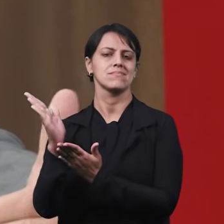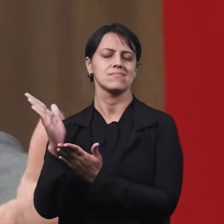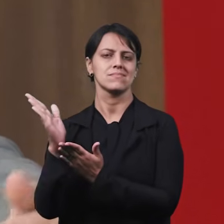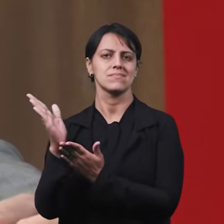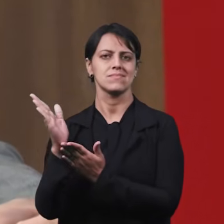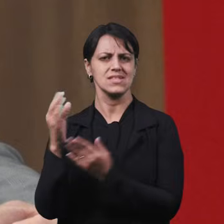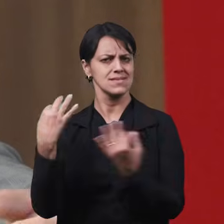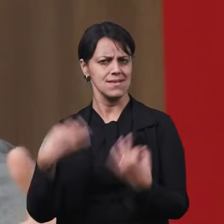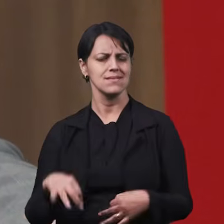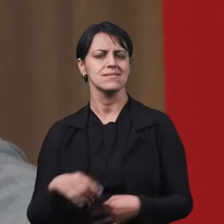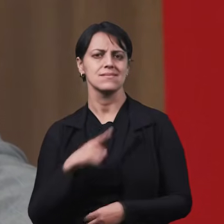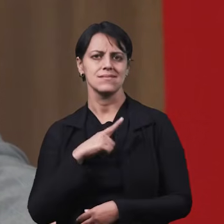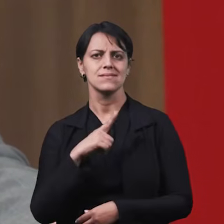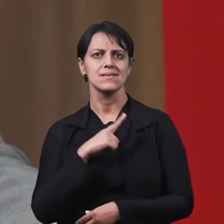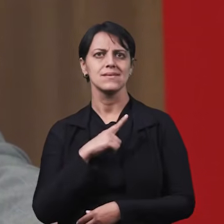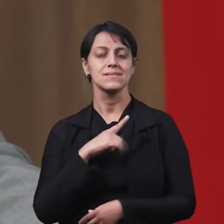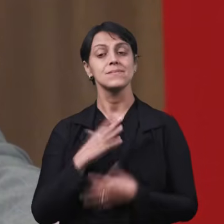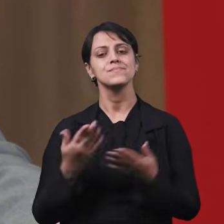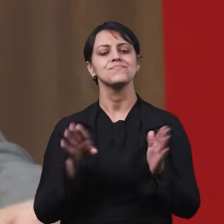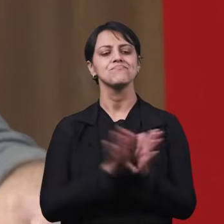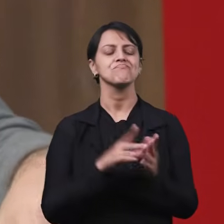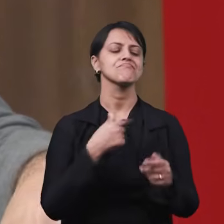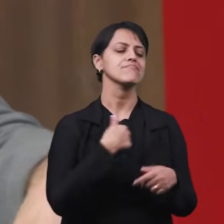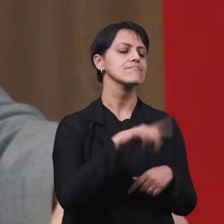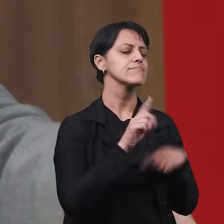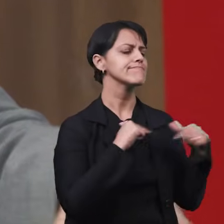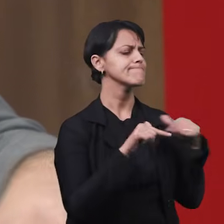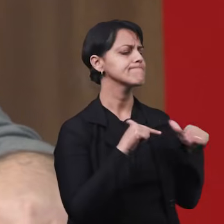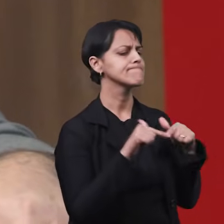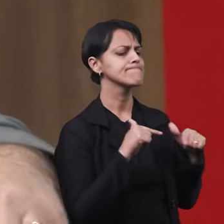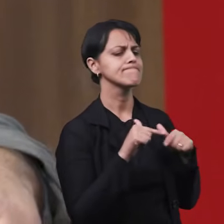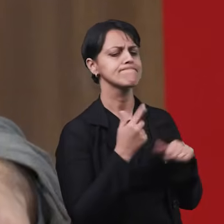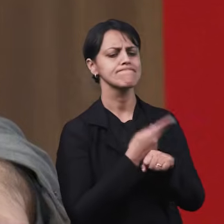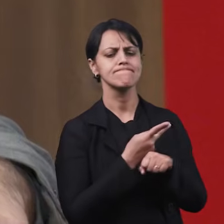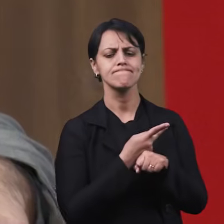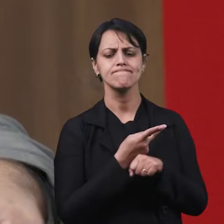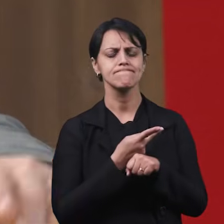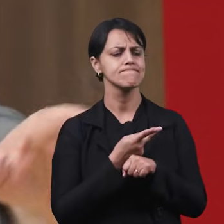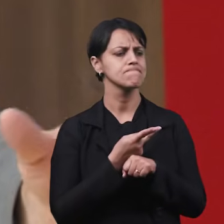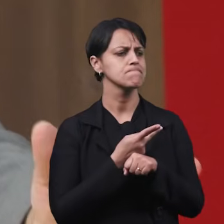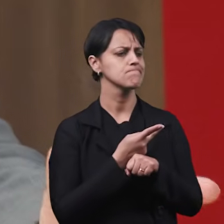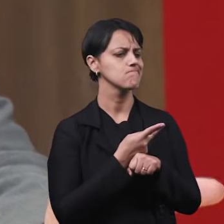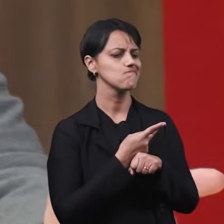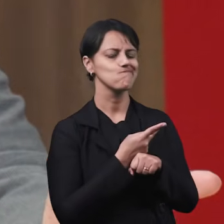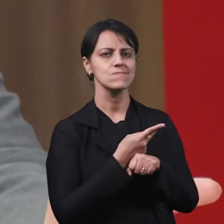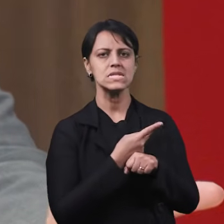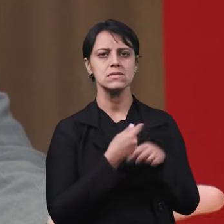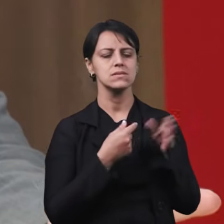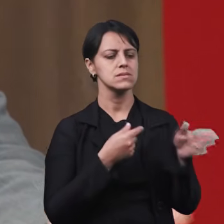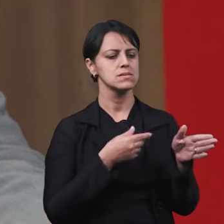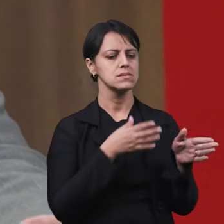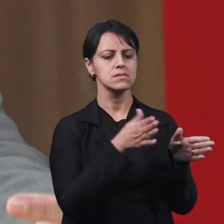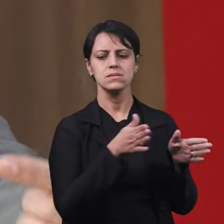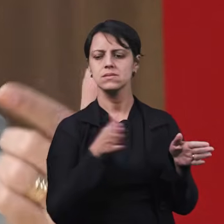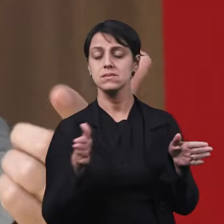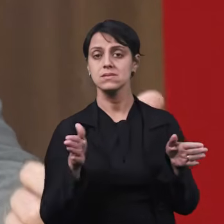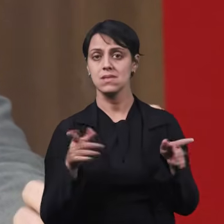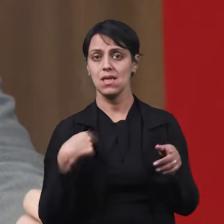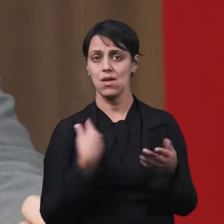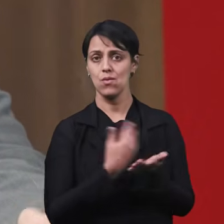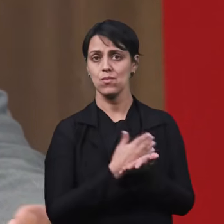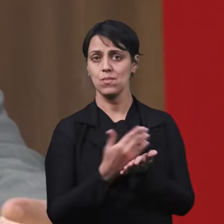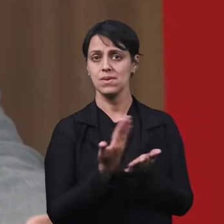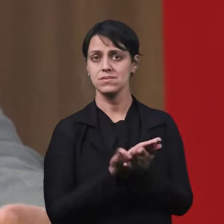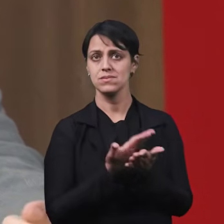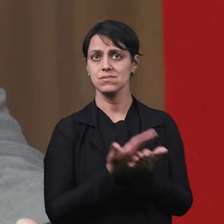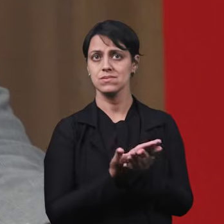nós chegamos aqui, vamos procurar um trabalho. Então, você vai num lugar, vai no outro. Mas eu estava estudando, eu tinha iniciado